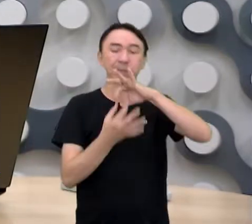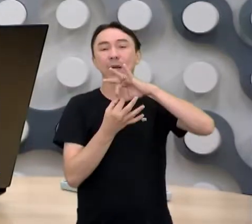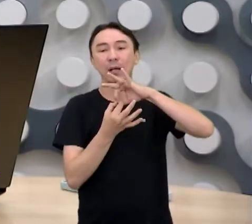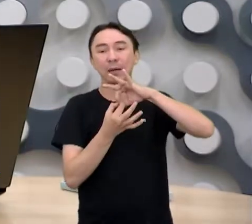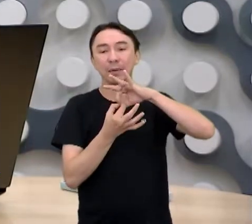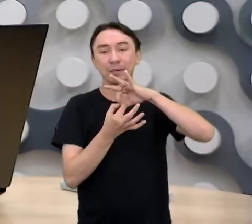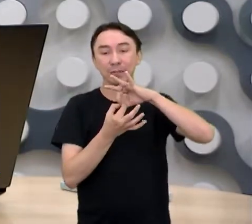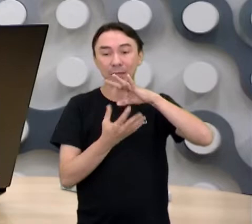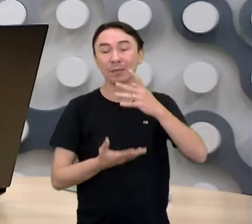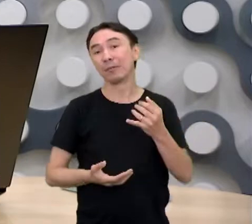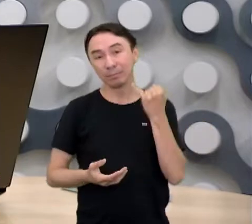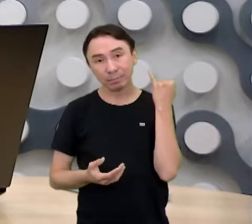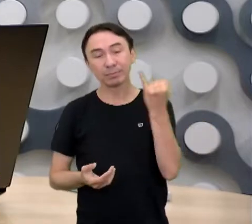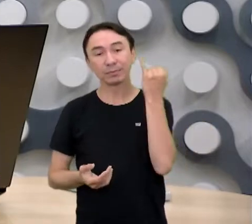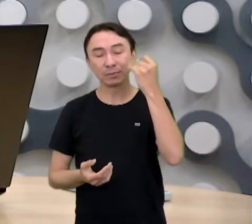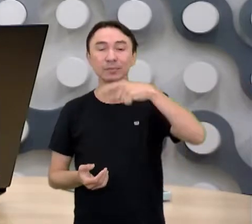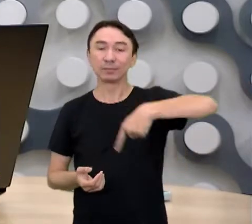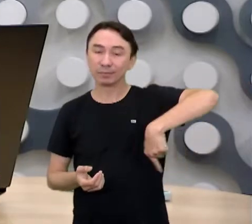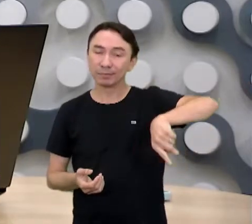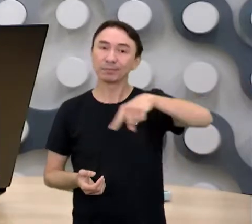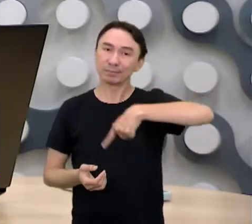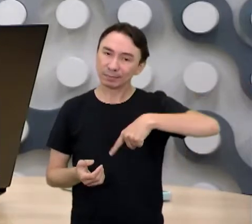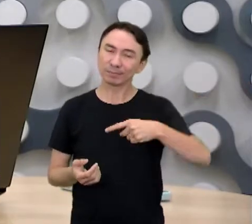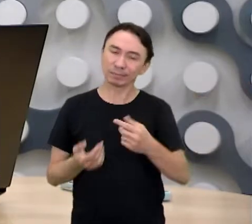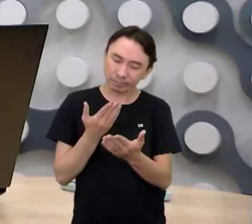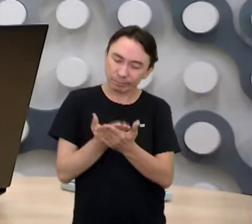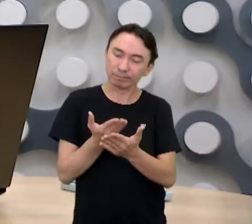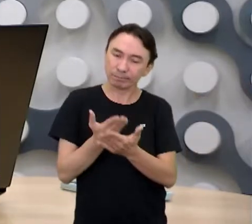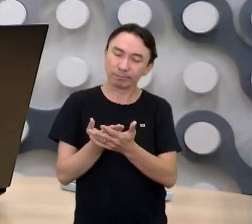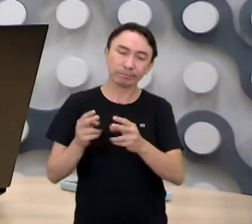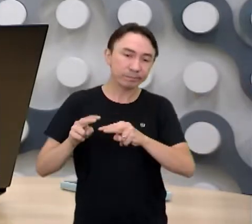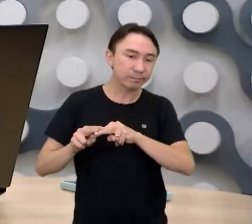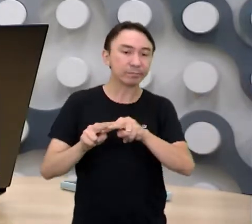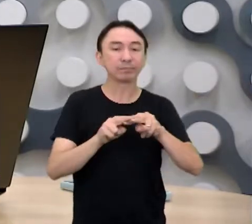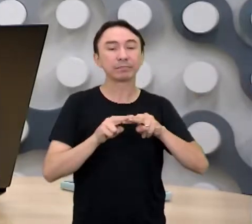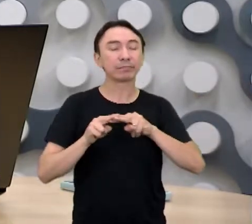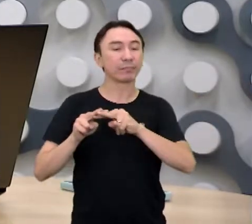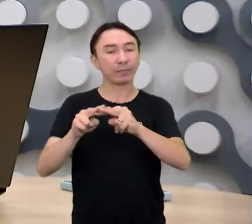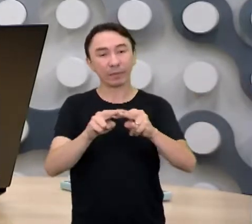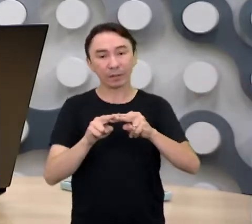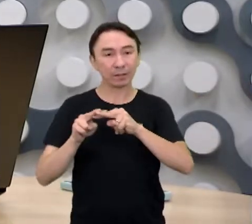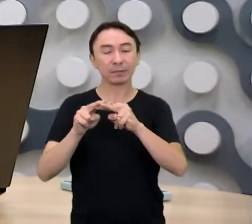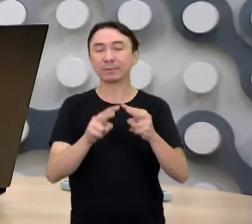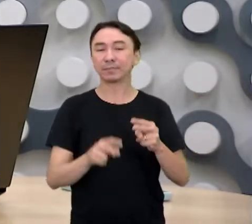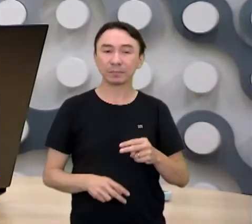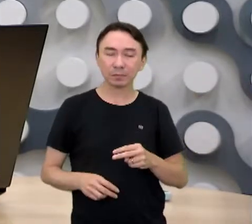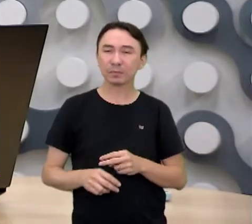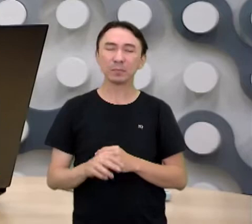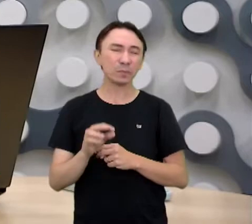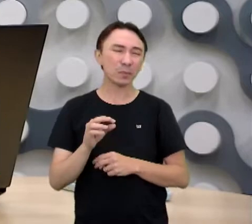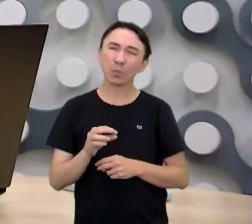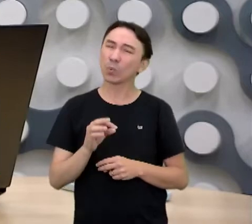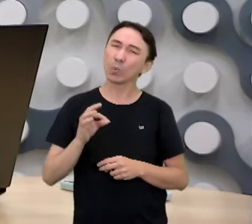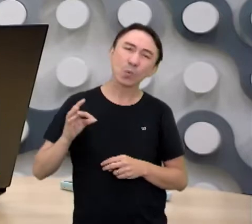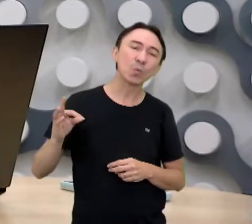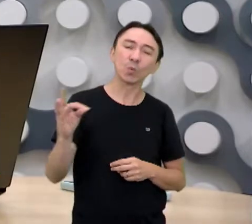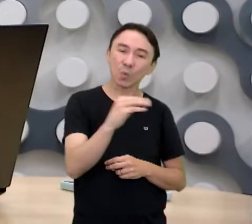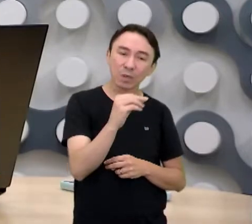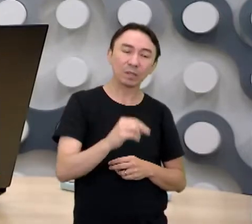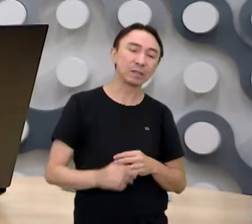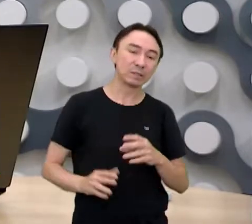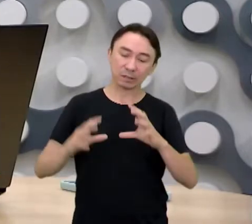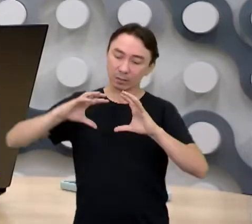uma revisão, né? E, novamente, né, relembrar, né, todos esses processos endógenos que nós falamos, né, que